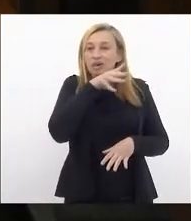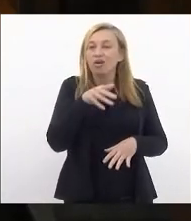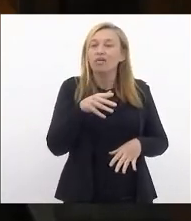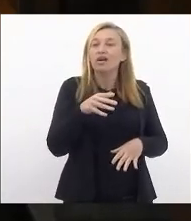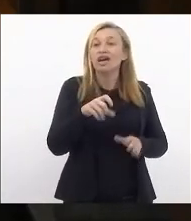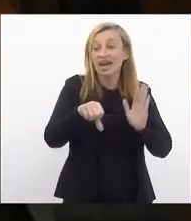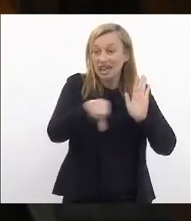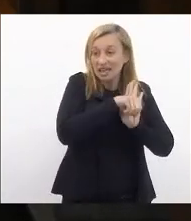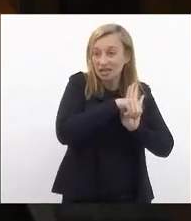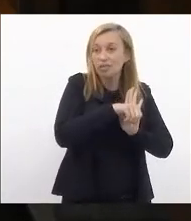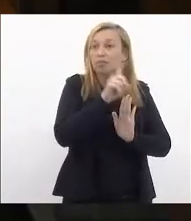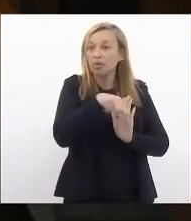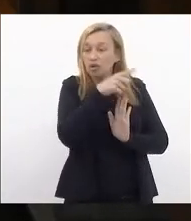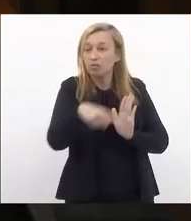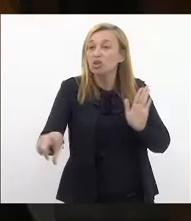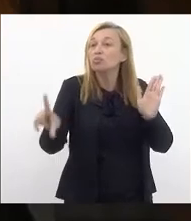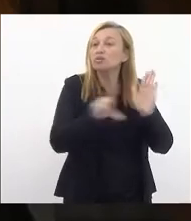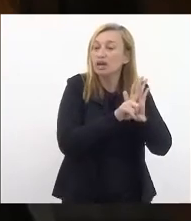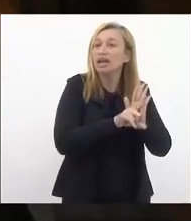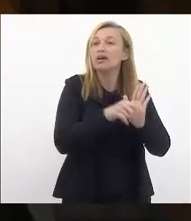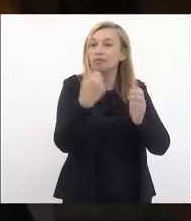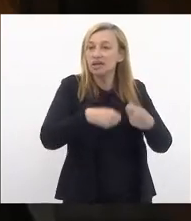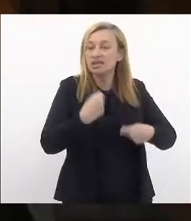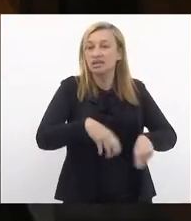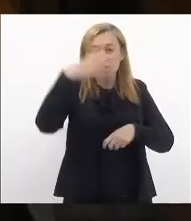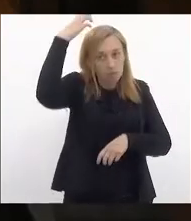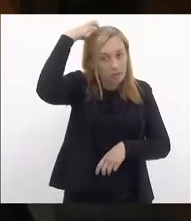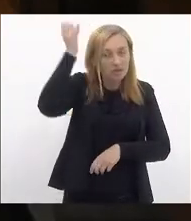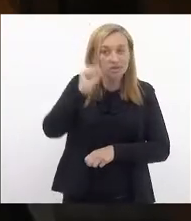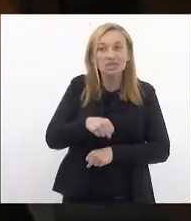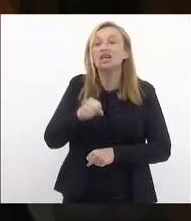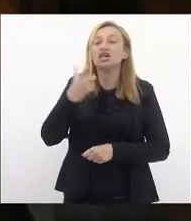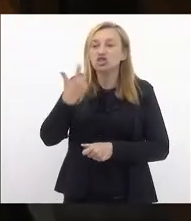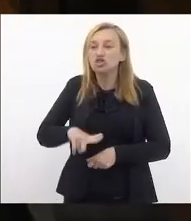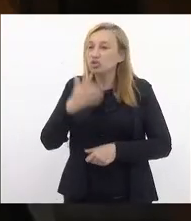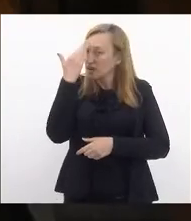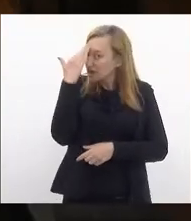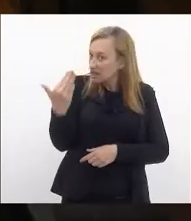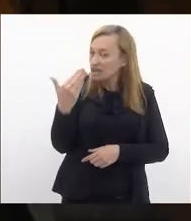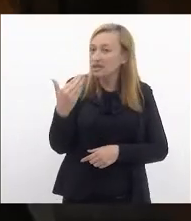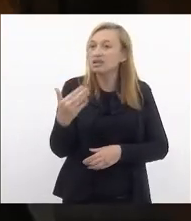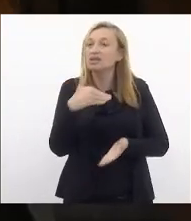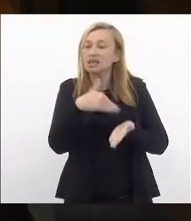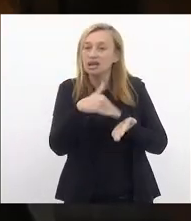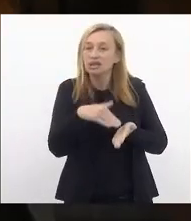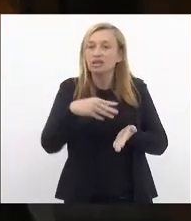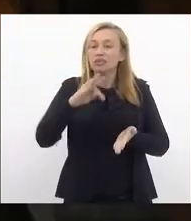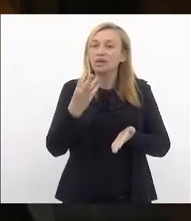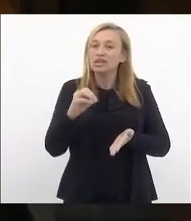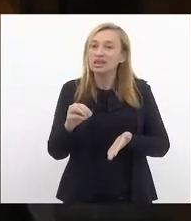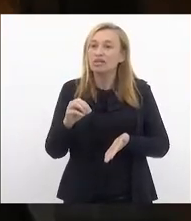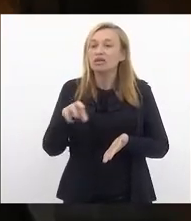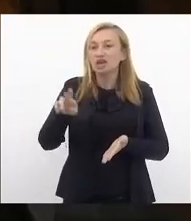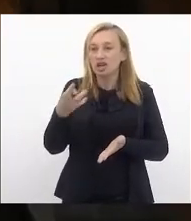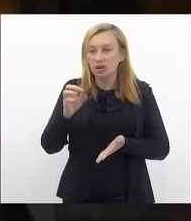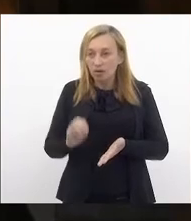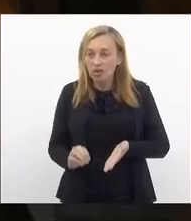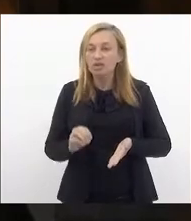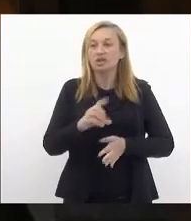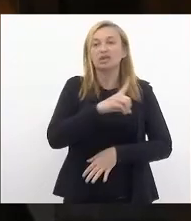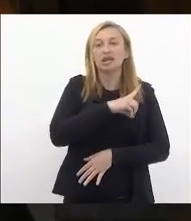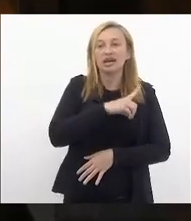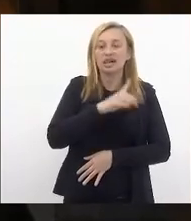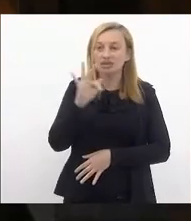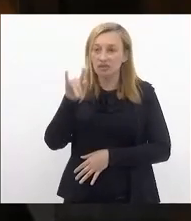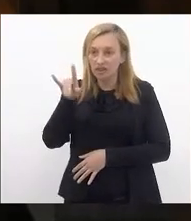proibido por lei e tem que ser punido então mais uma vez agradecendo o secretário Marcelo Queiroz a delegada Flávia